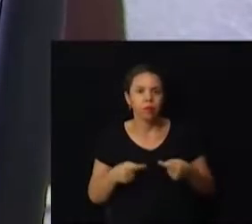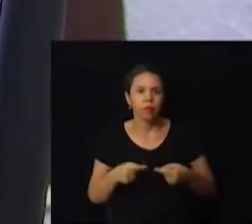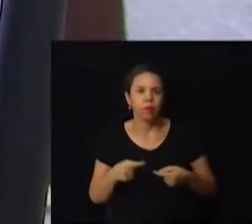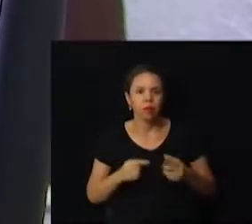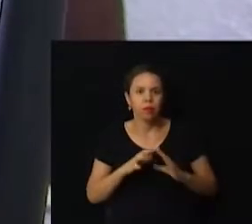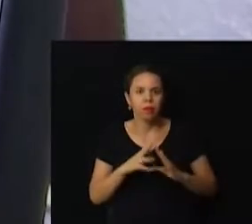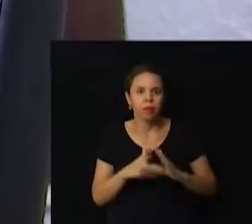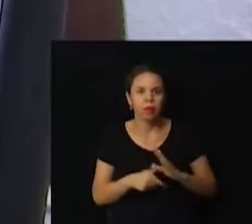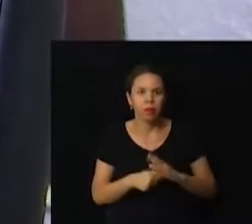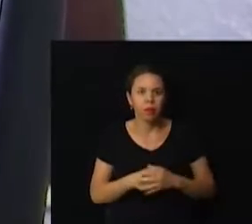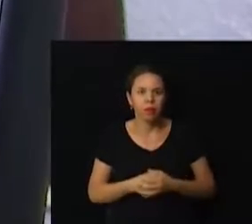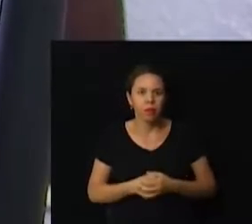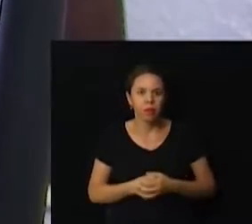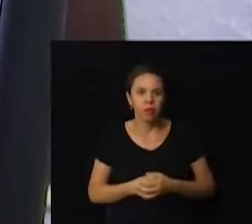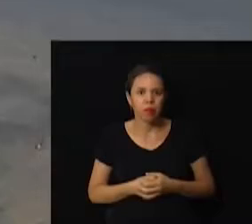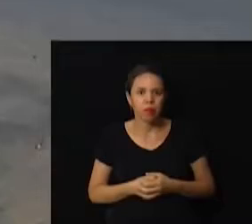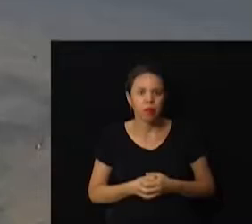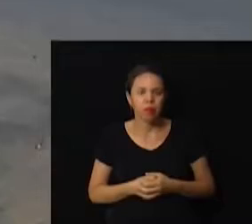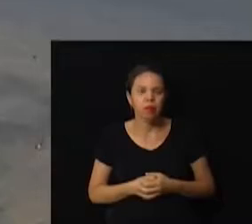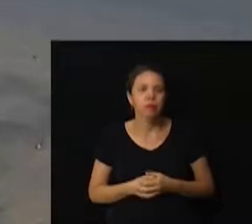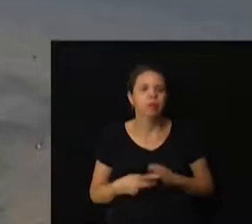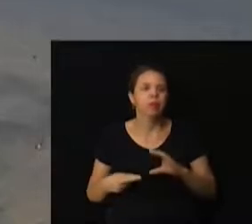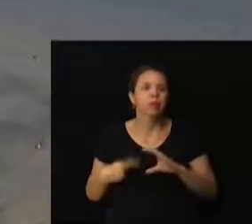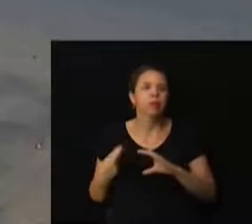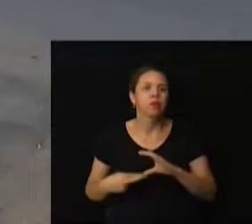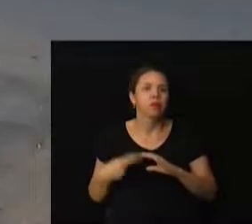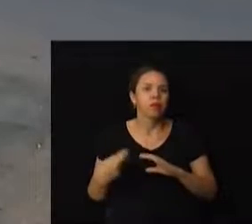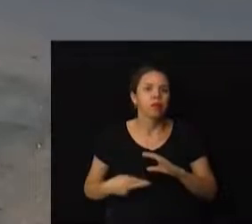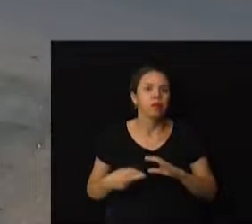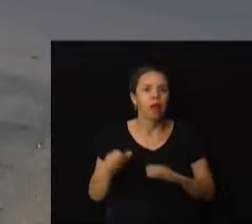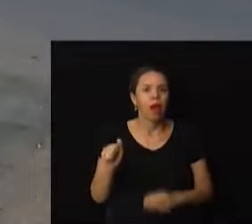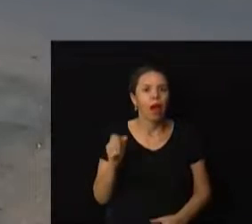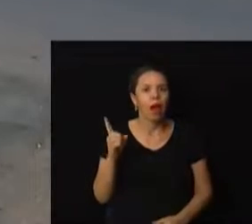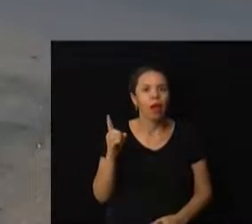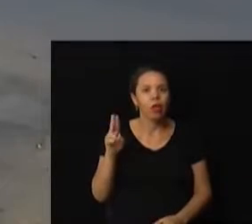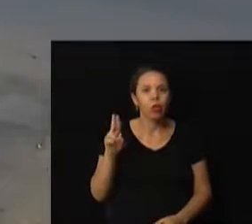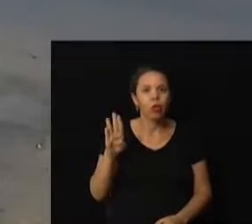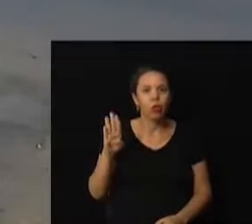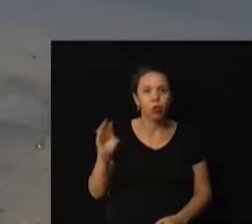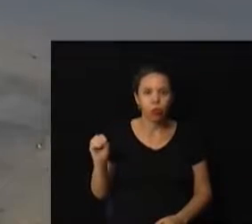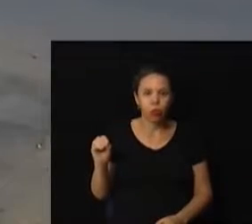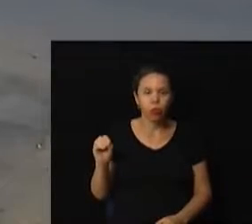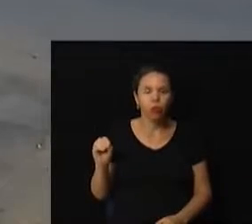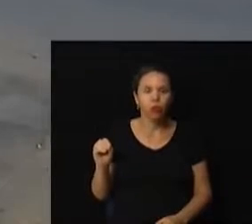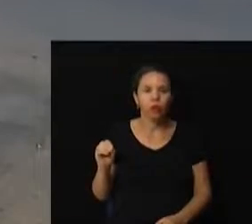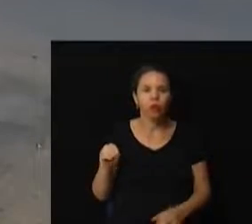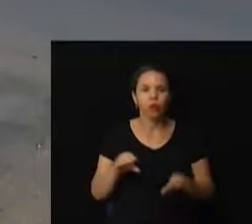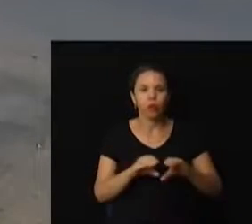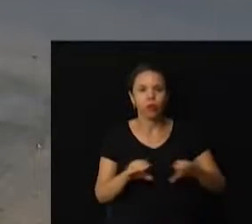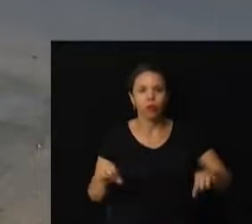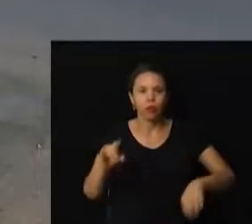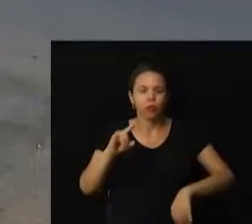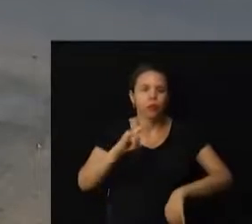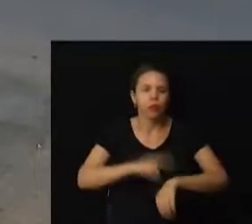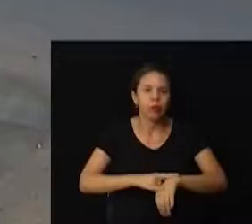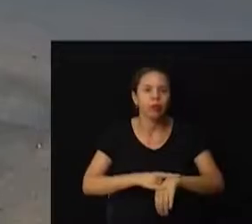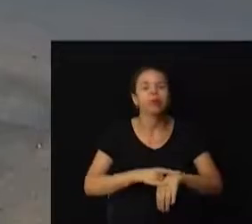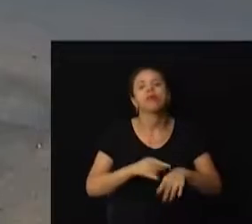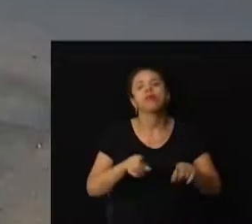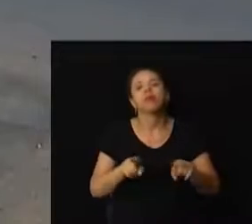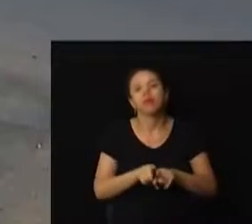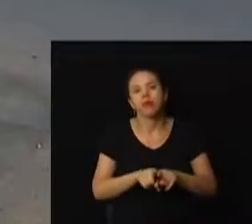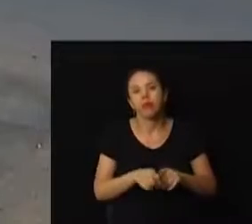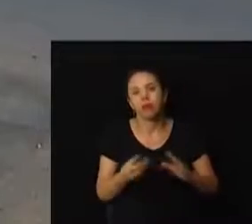discussão ambiental com relação a isso. A usina produz adubo orgânico a partir do lodo de esgoto da Sanasa